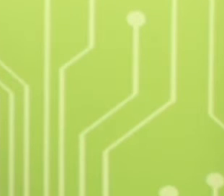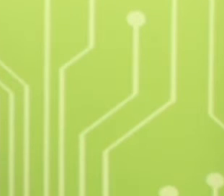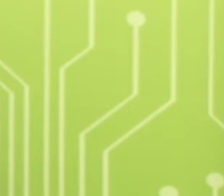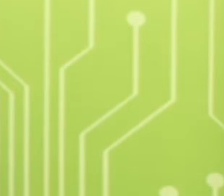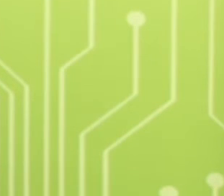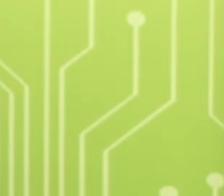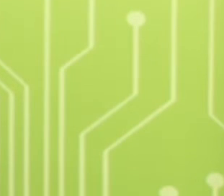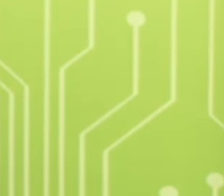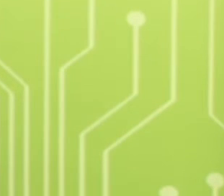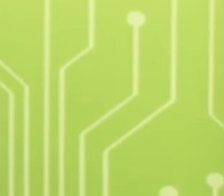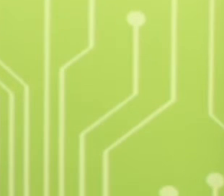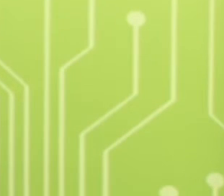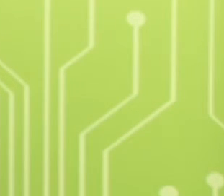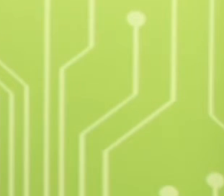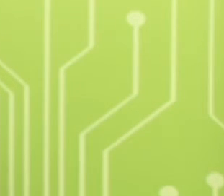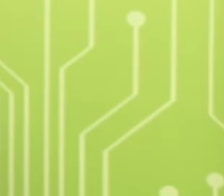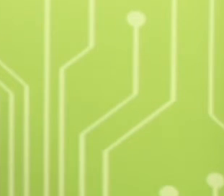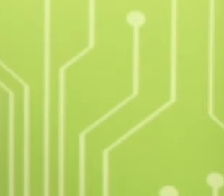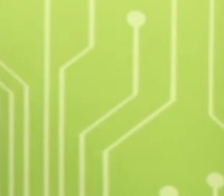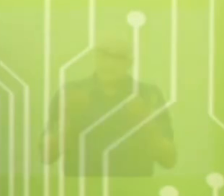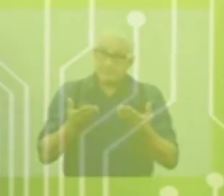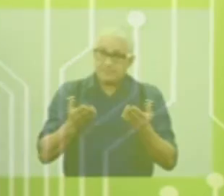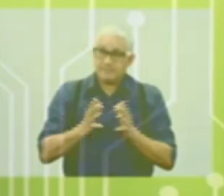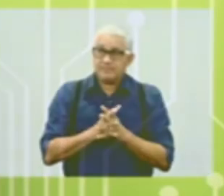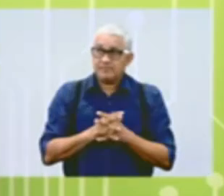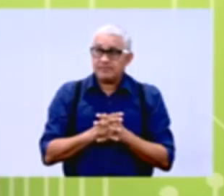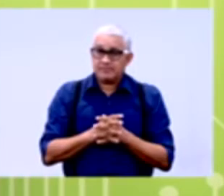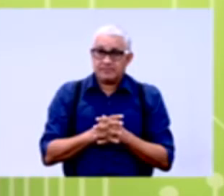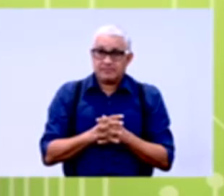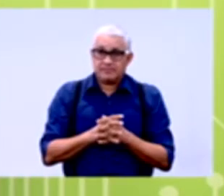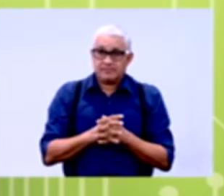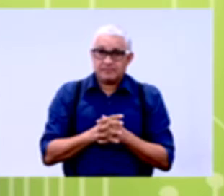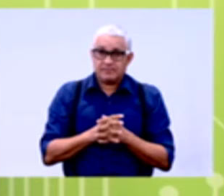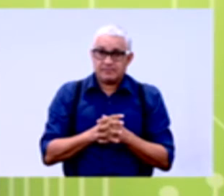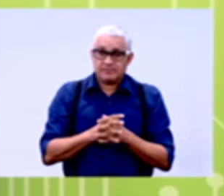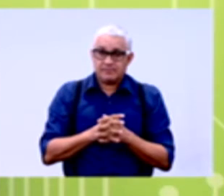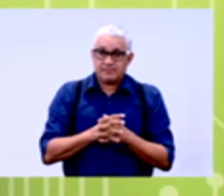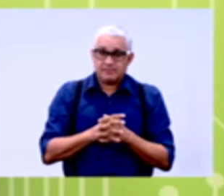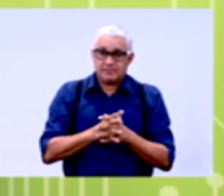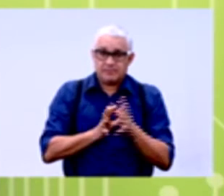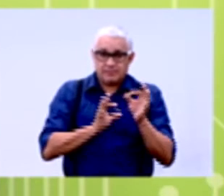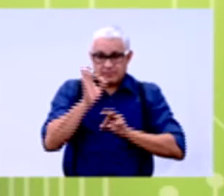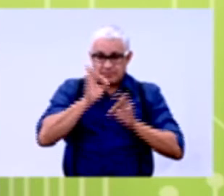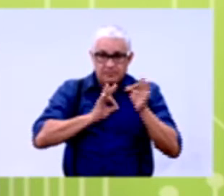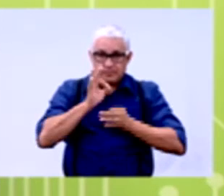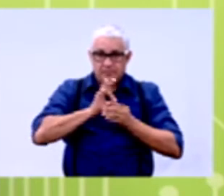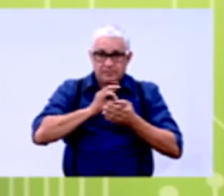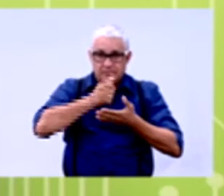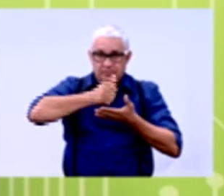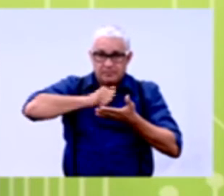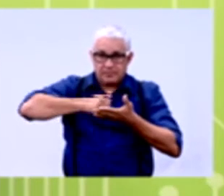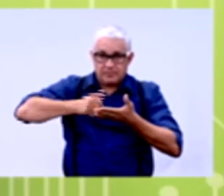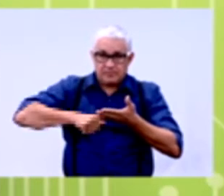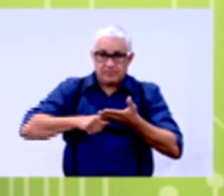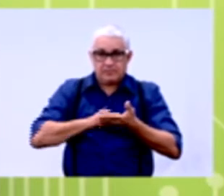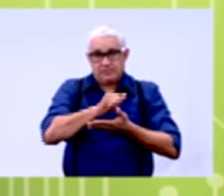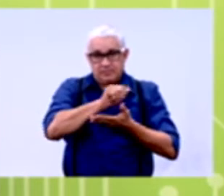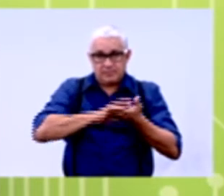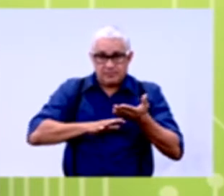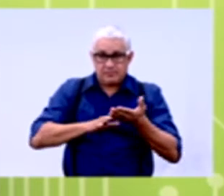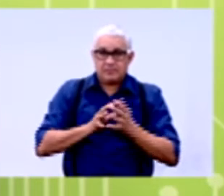Olá, vamos retornar então agora para corrigirmos o nosso